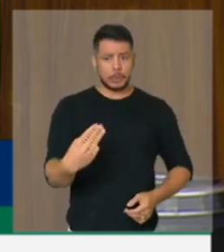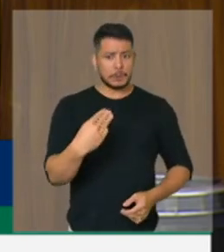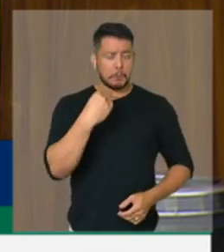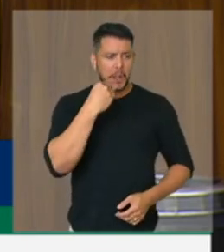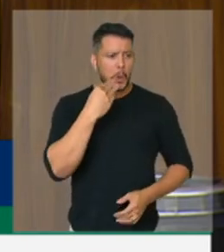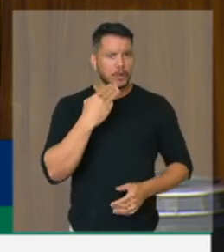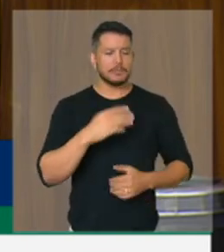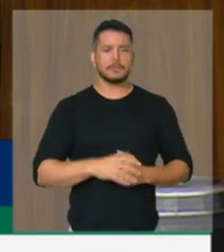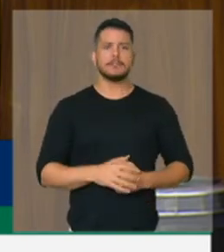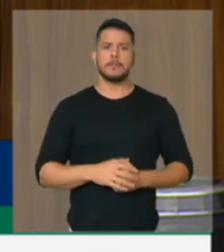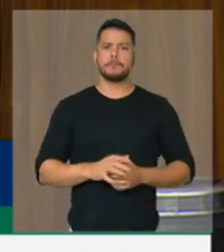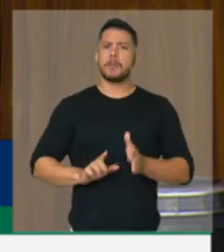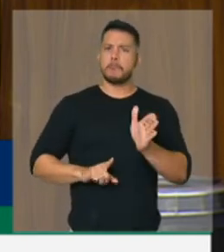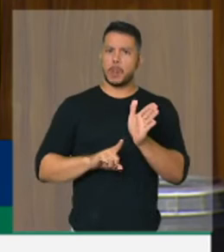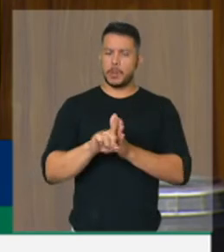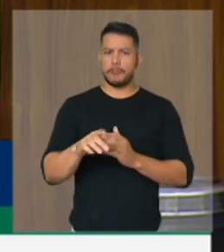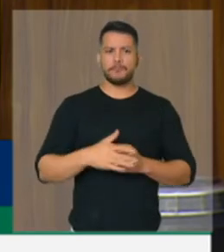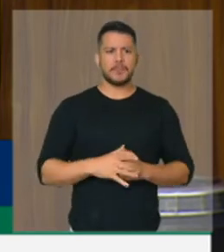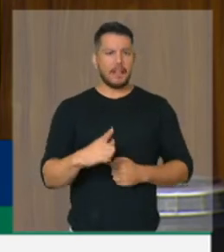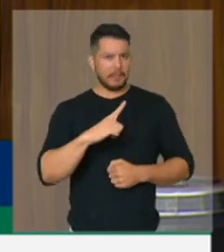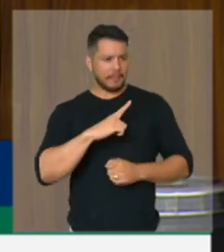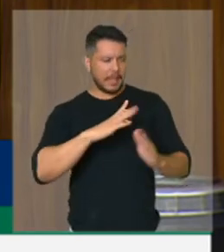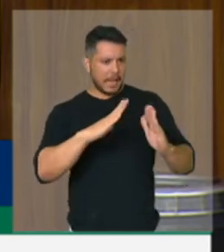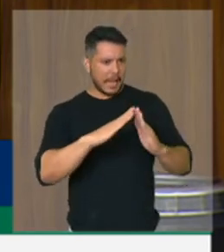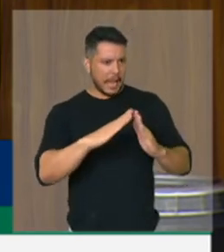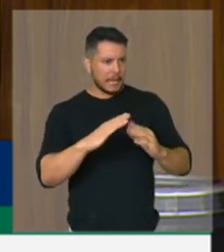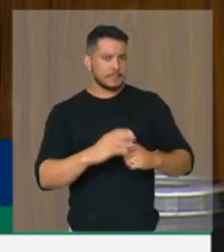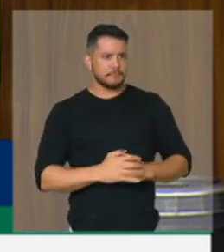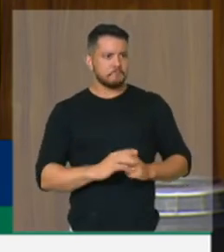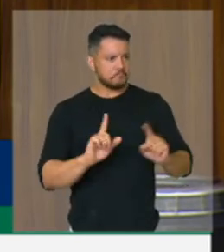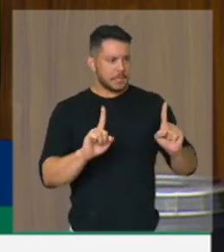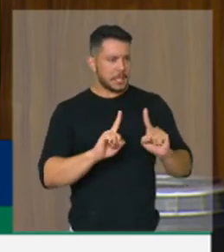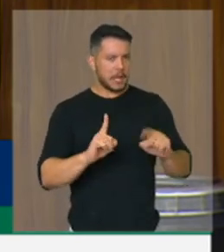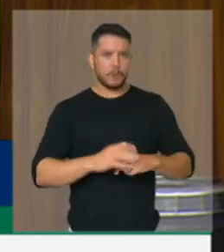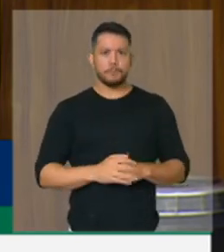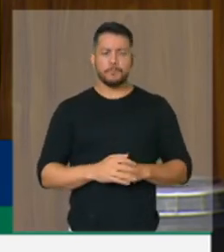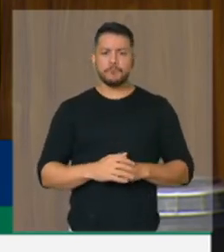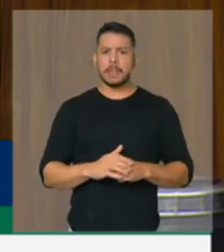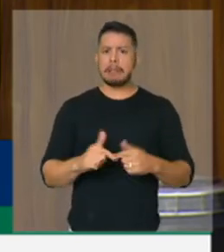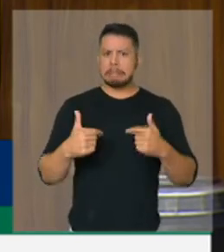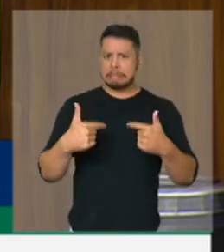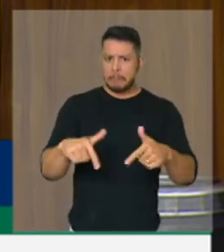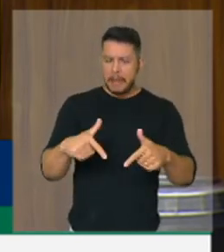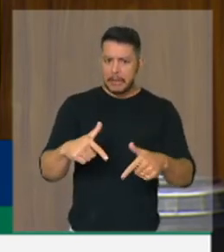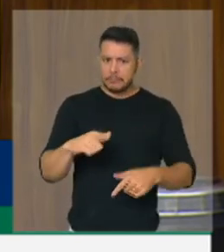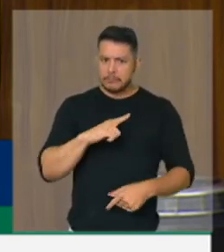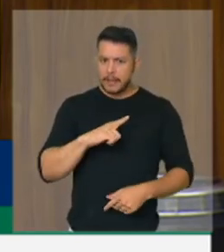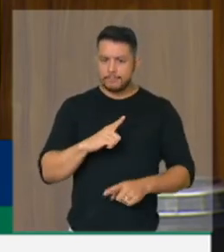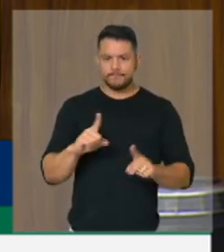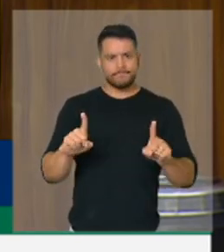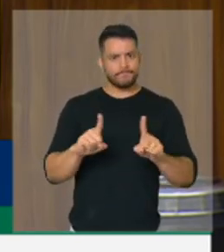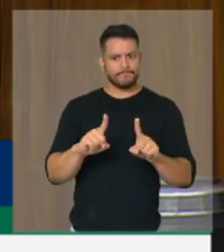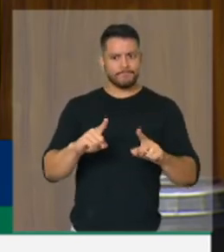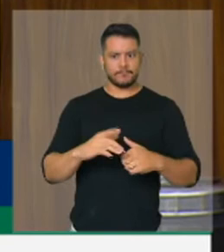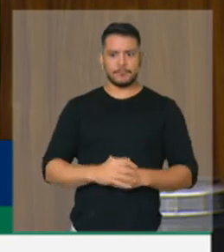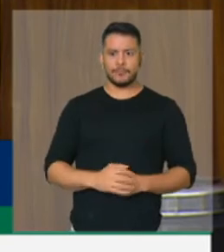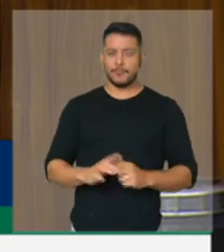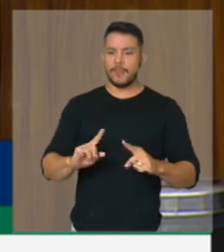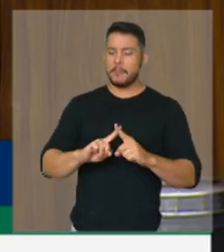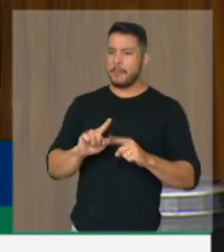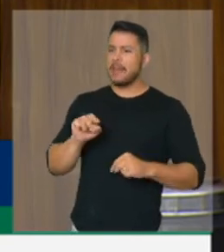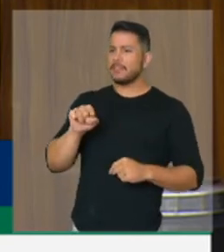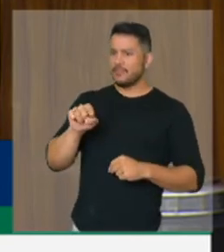né? Não. E emprego também não, né? Está tendo dificuldade até de comprar o alimento, né? Mas você é sócio da